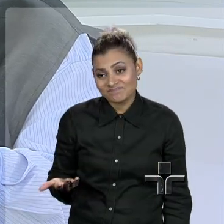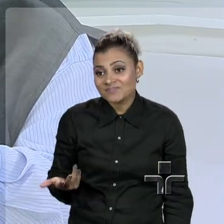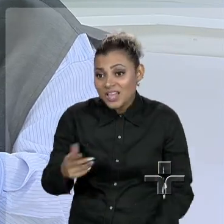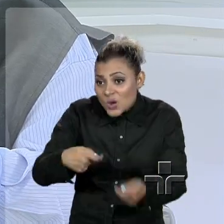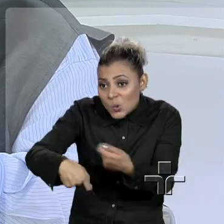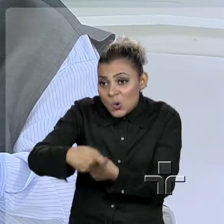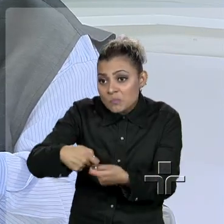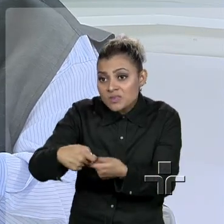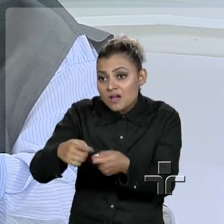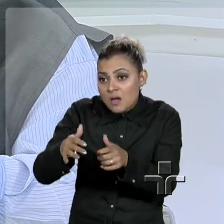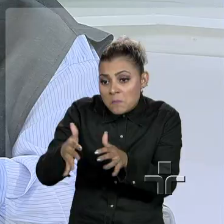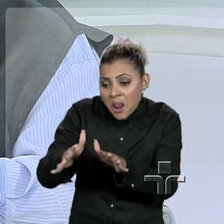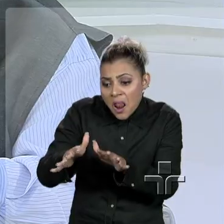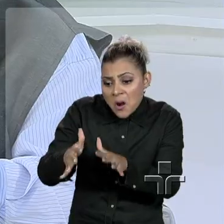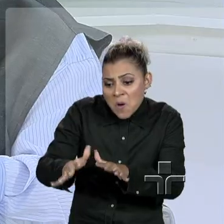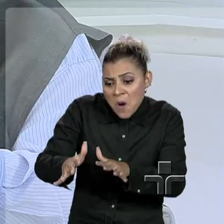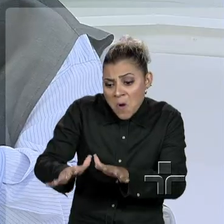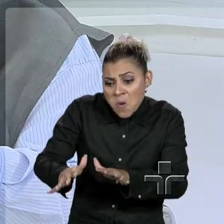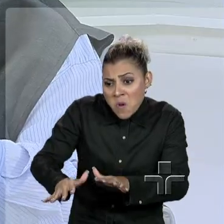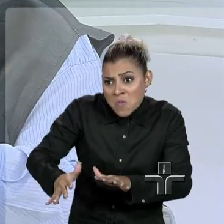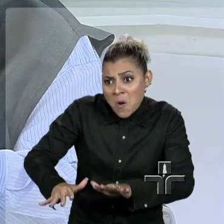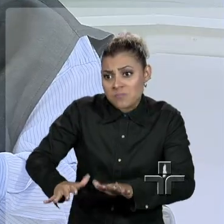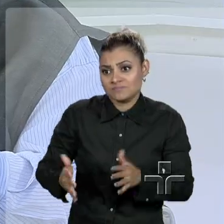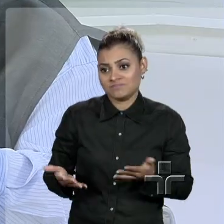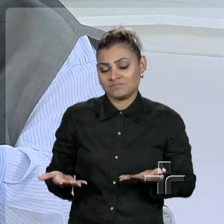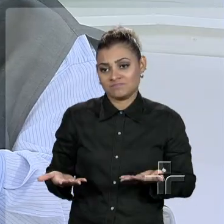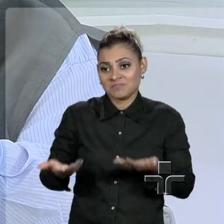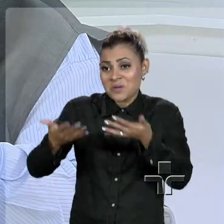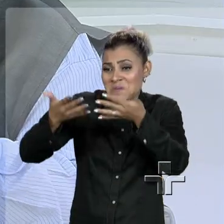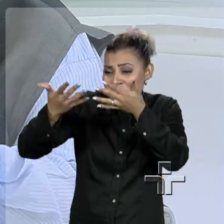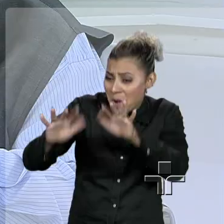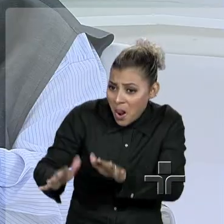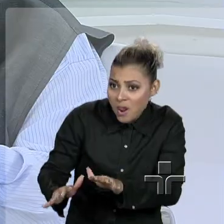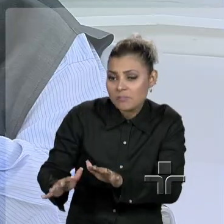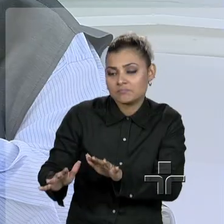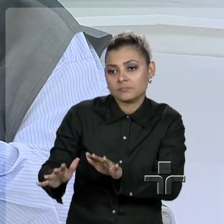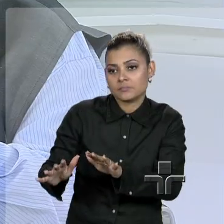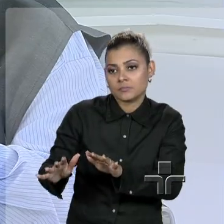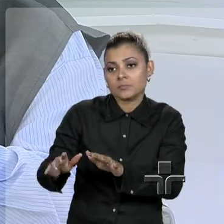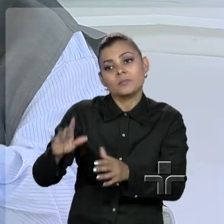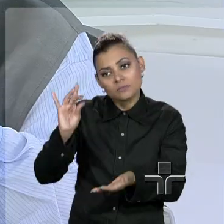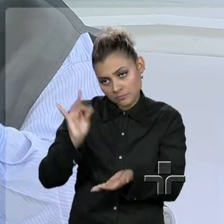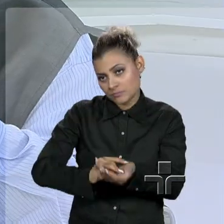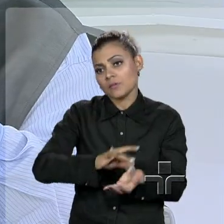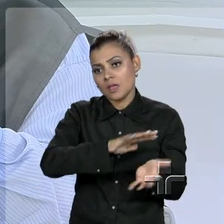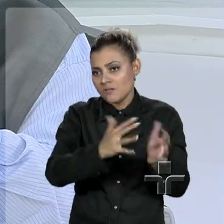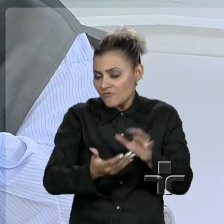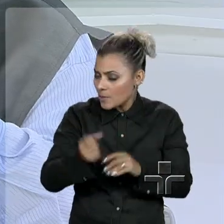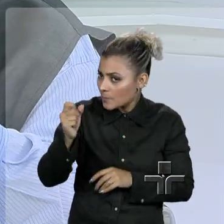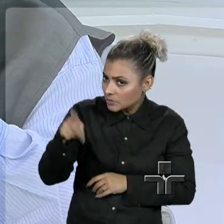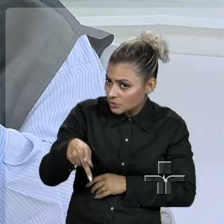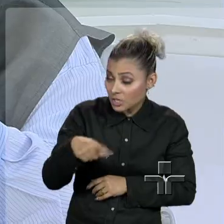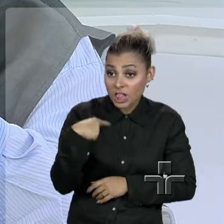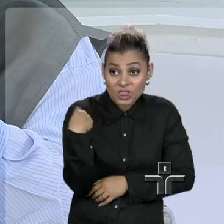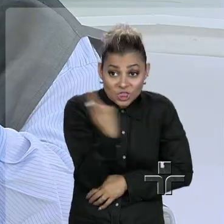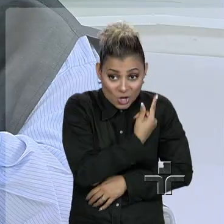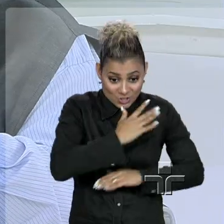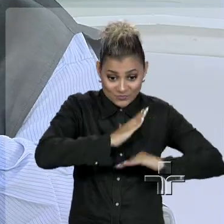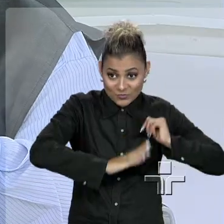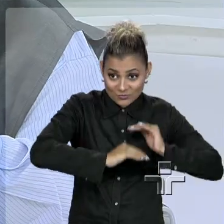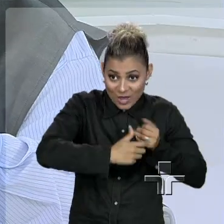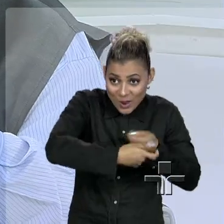uma deterioração. De fato, a reforma da Previdência, nós, os